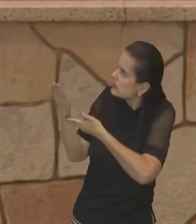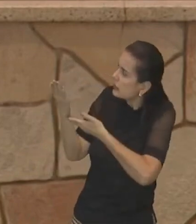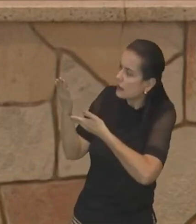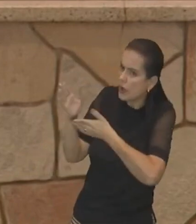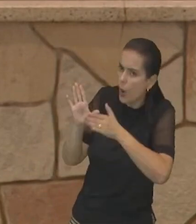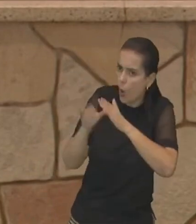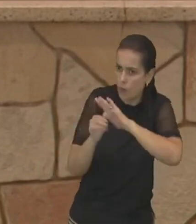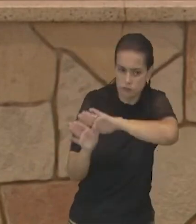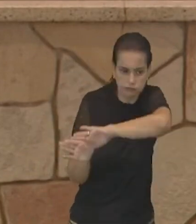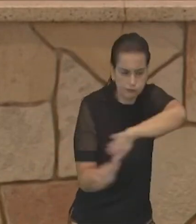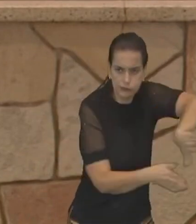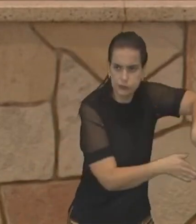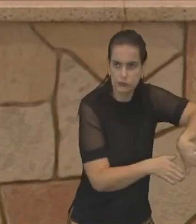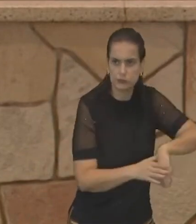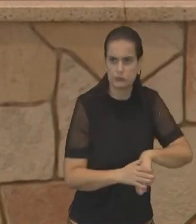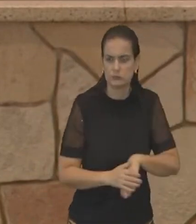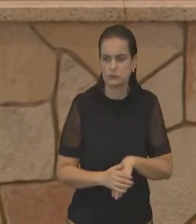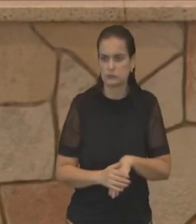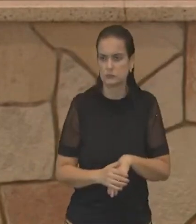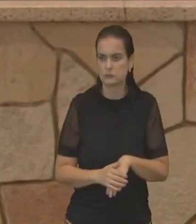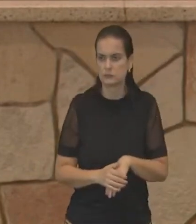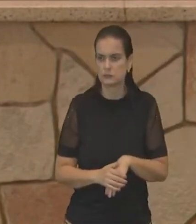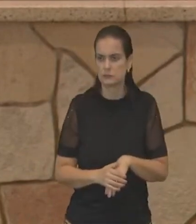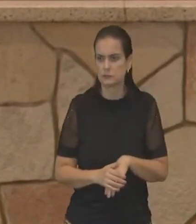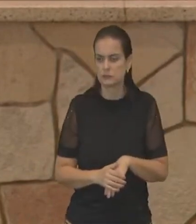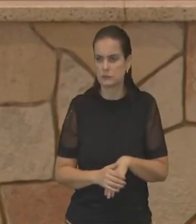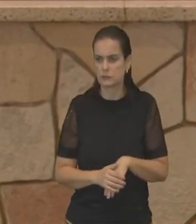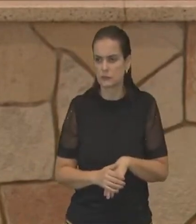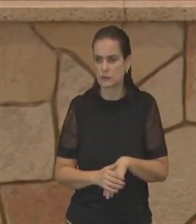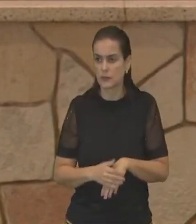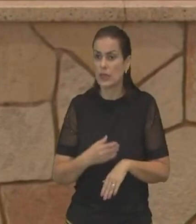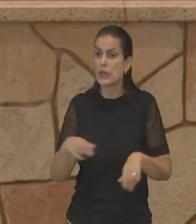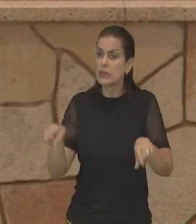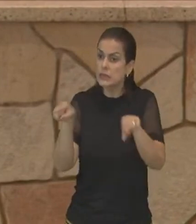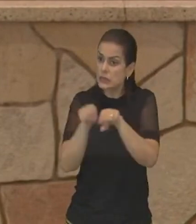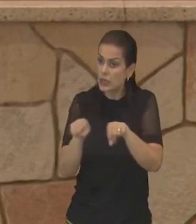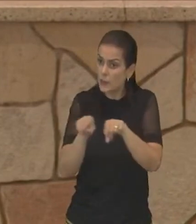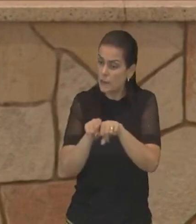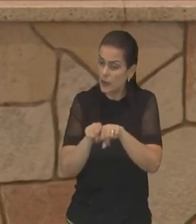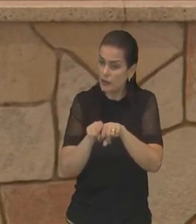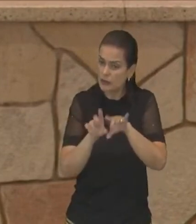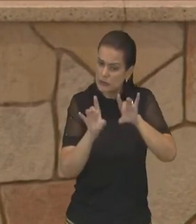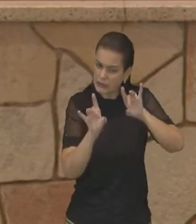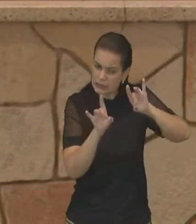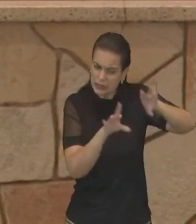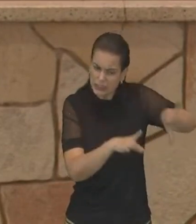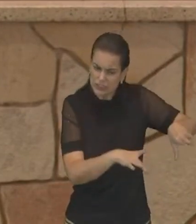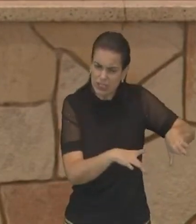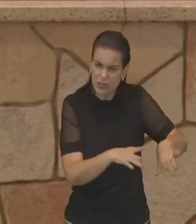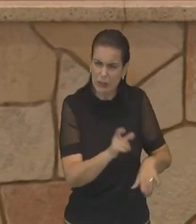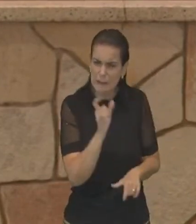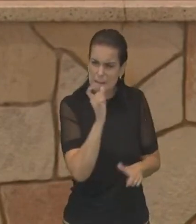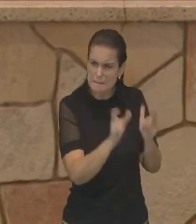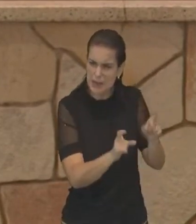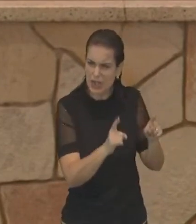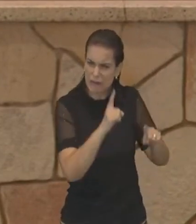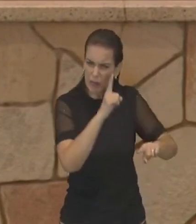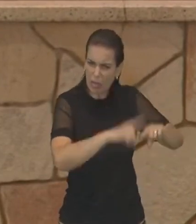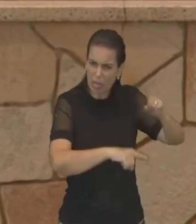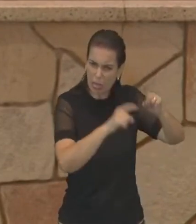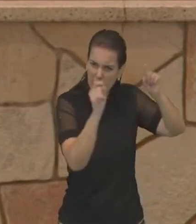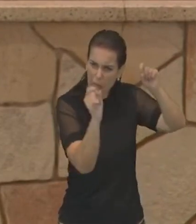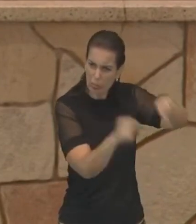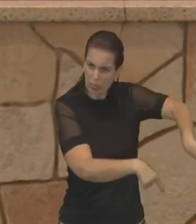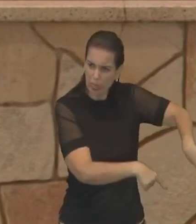bem longe de você, ou afaste-se do roubo. Livre-se também das palavras torpes. Cuide das